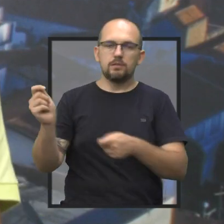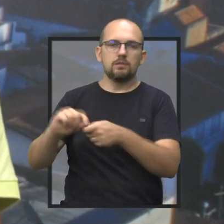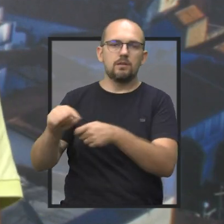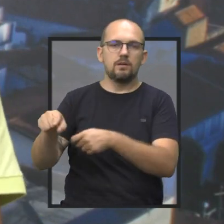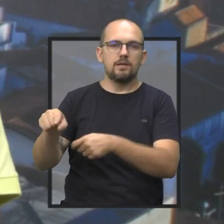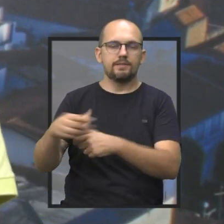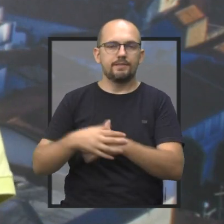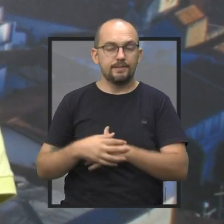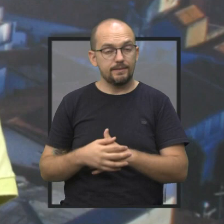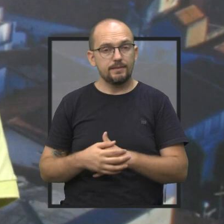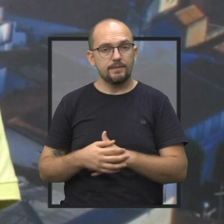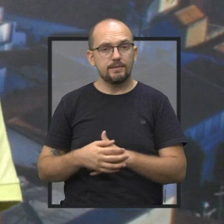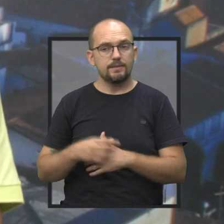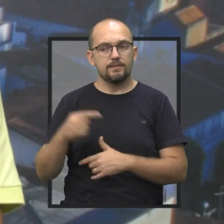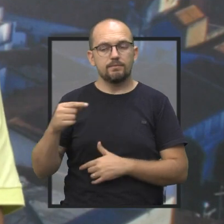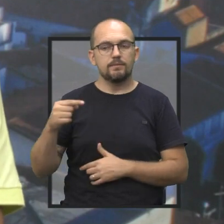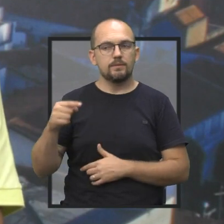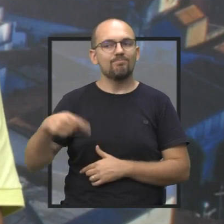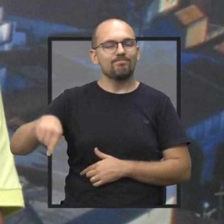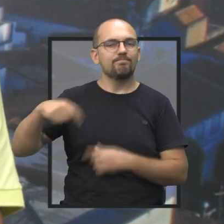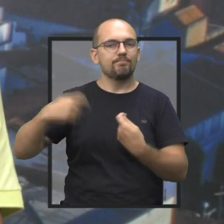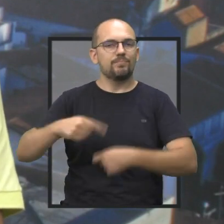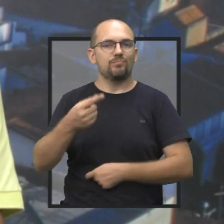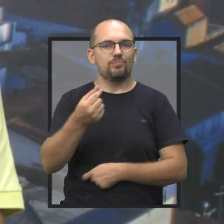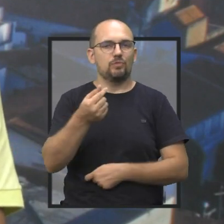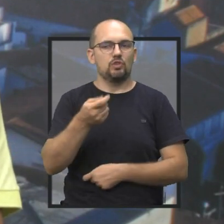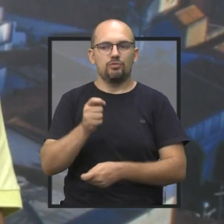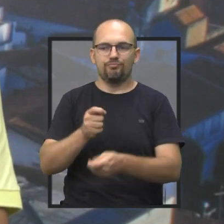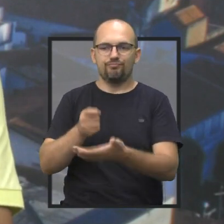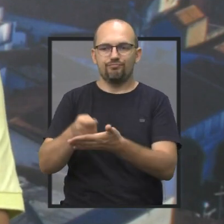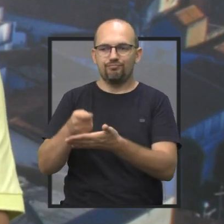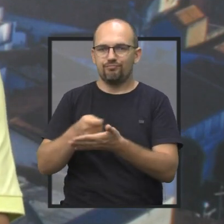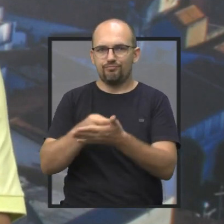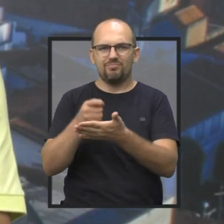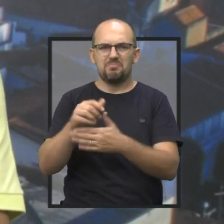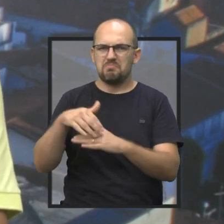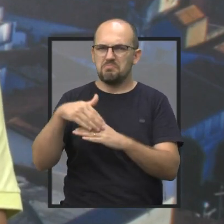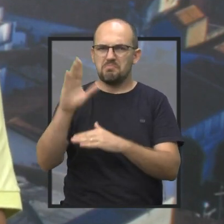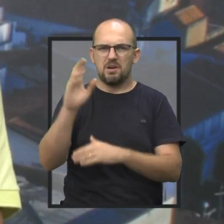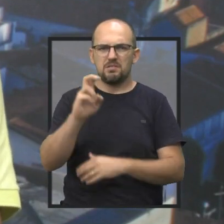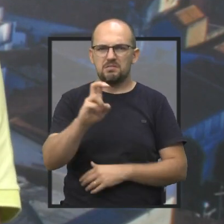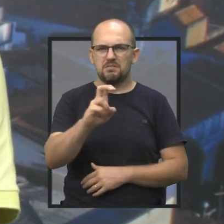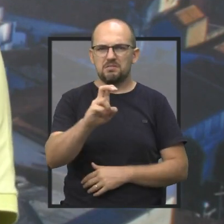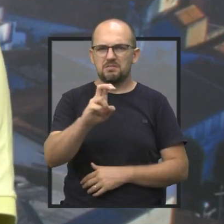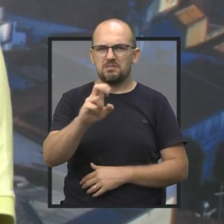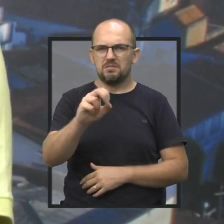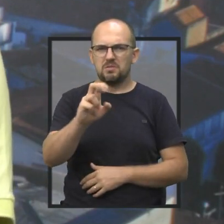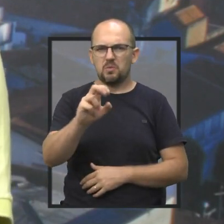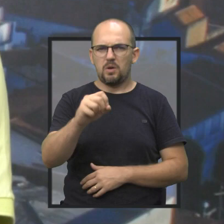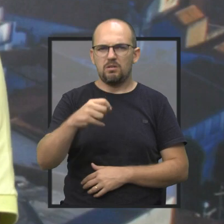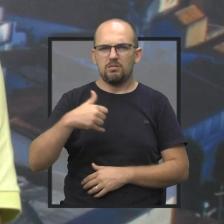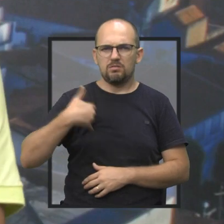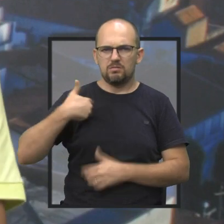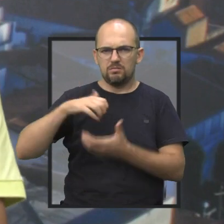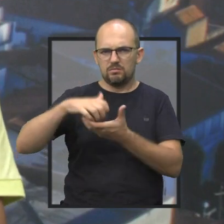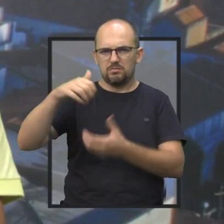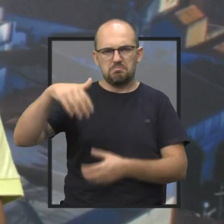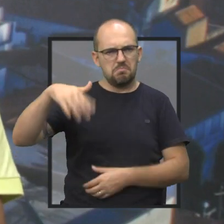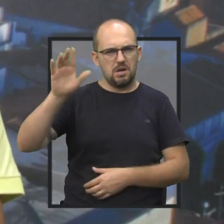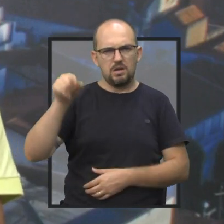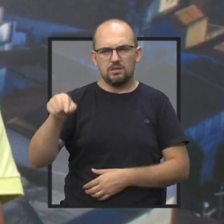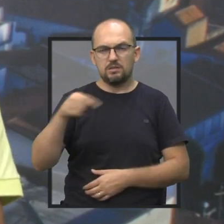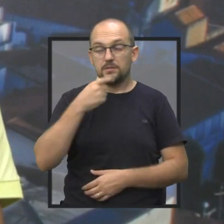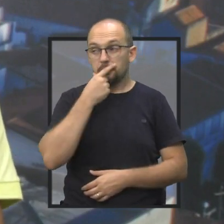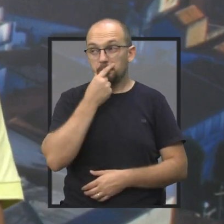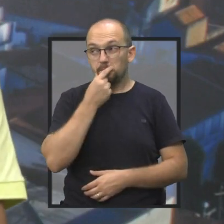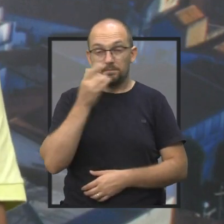fazendo, e automaticamente precisando de recurso, né, que atende lá mais de 50 idosos, né, que